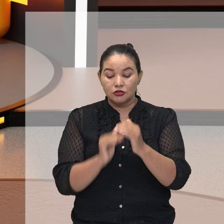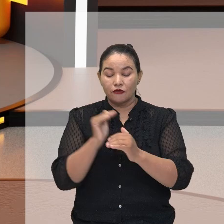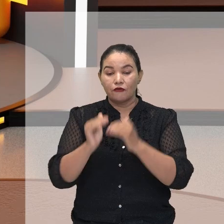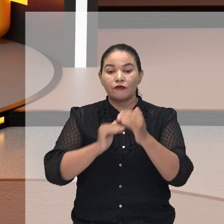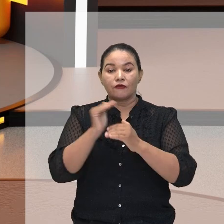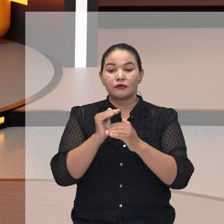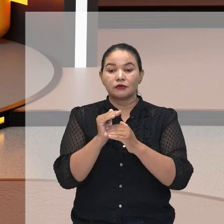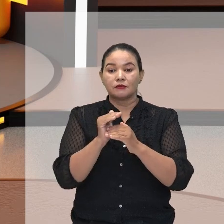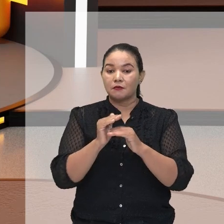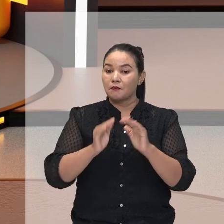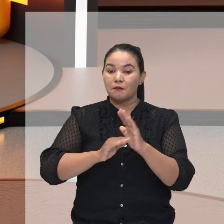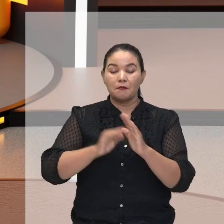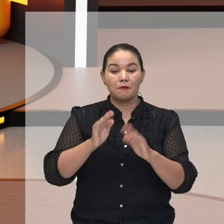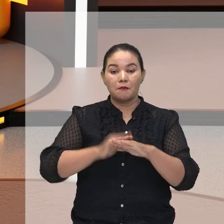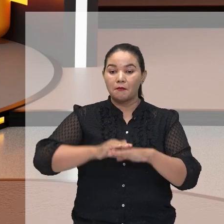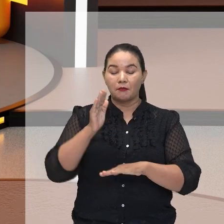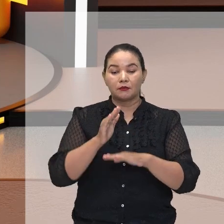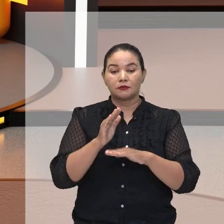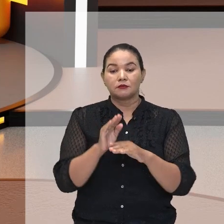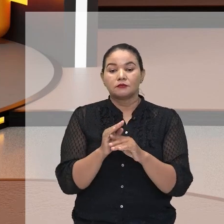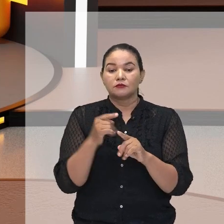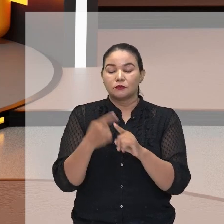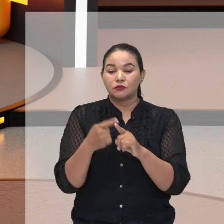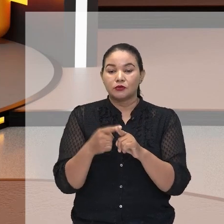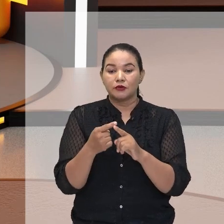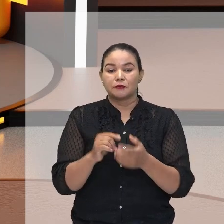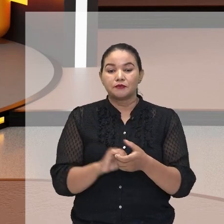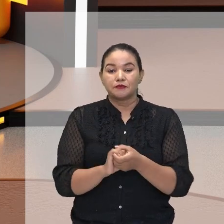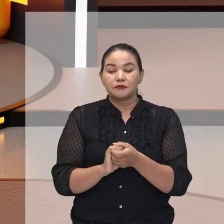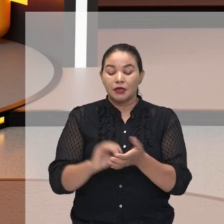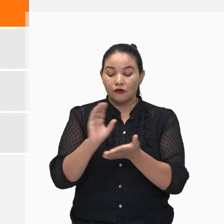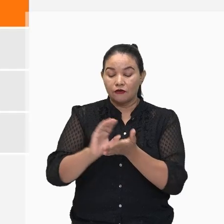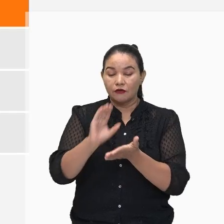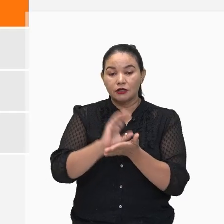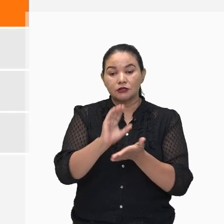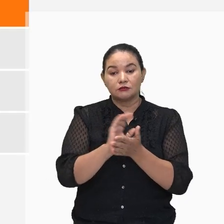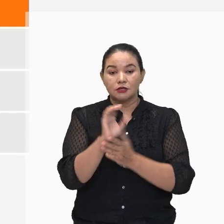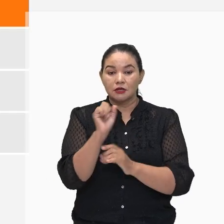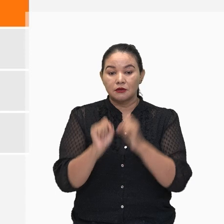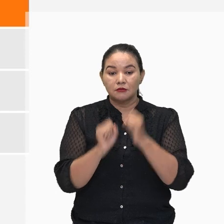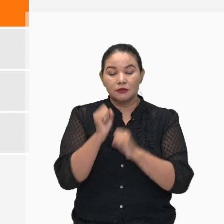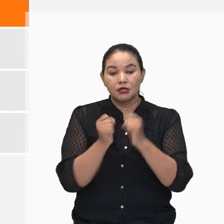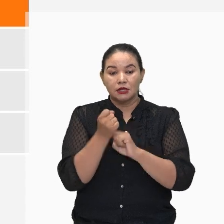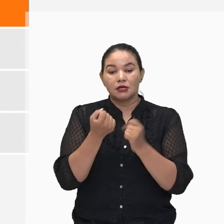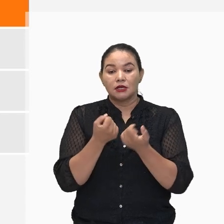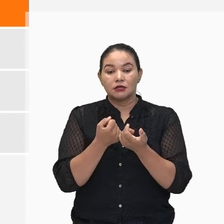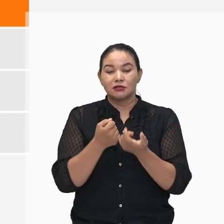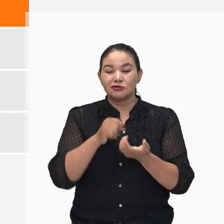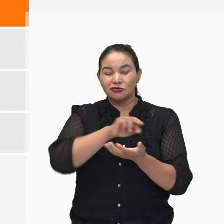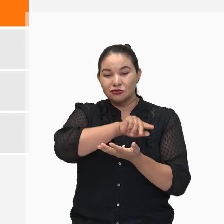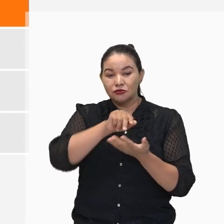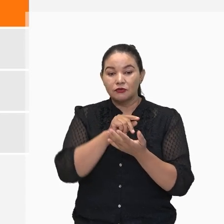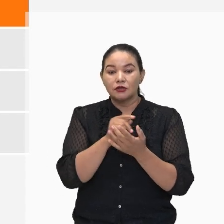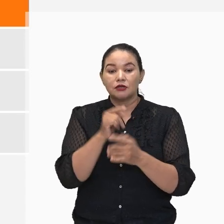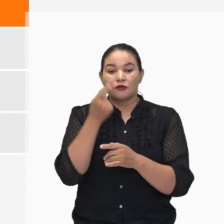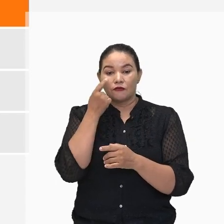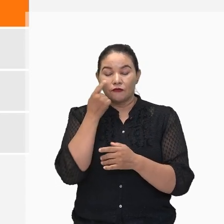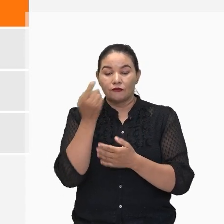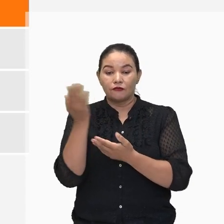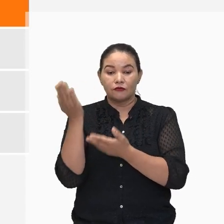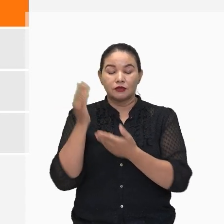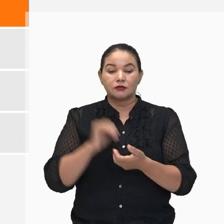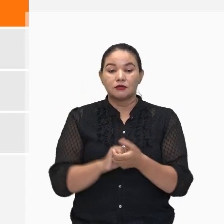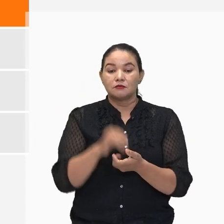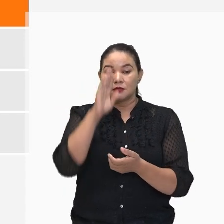cada vez mais, tá? Então, tem recebido realmente investimento de empresas transnacionais, né, e também principalmente